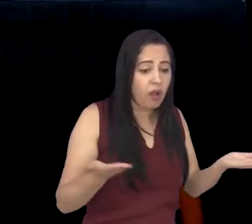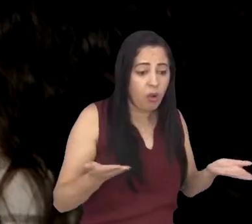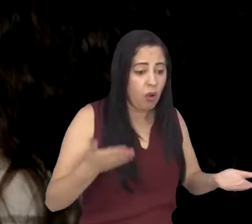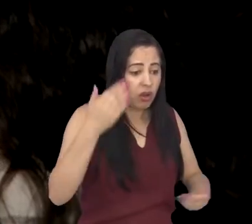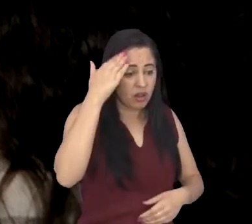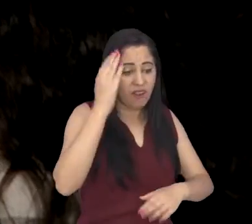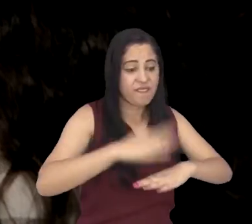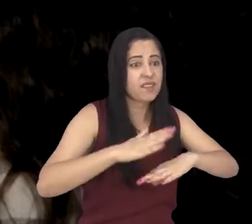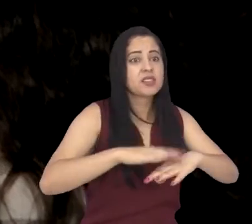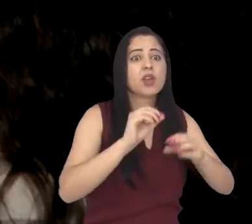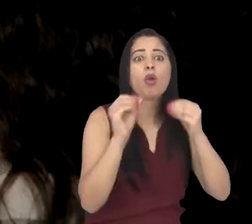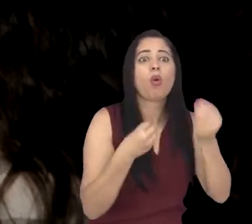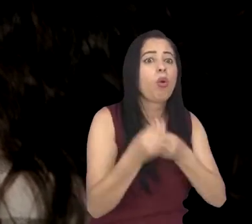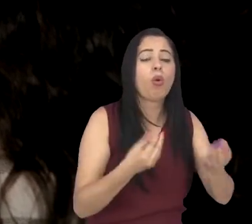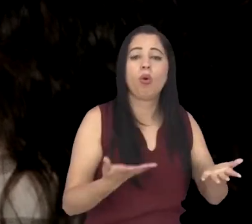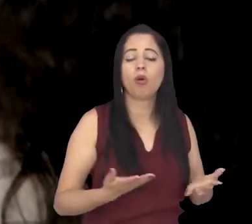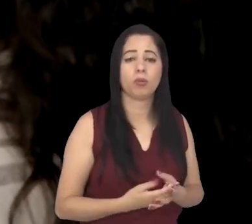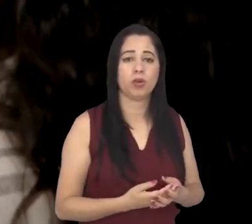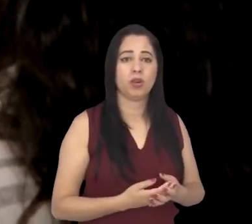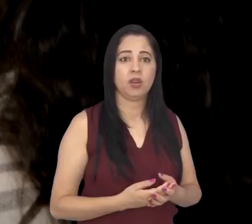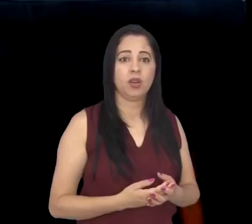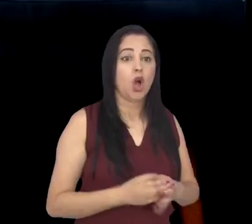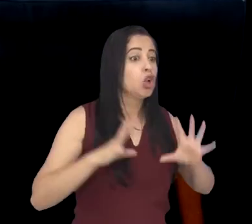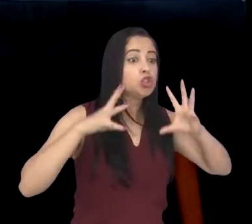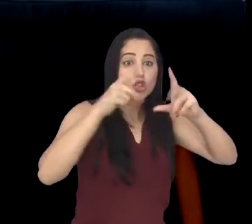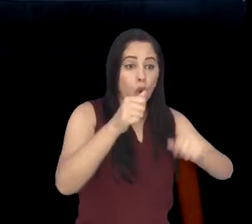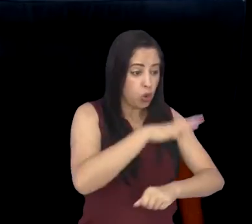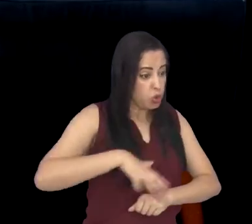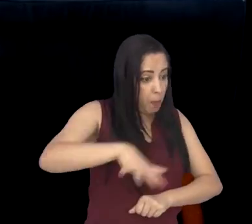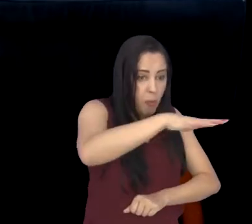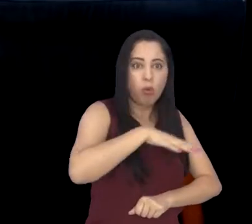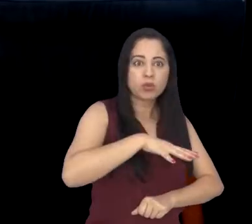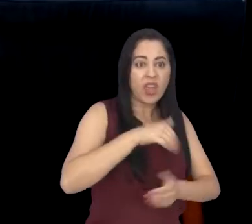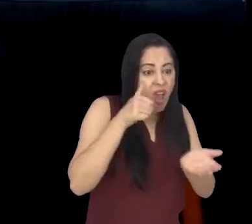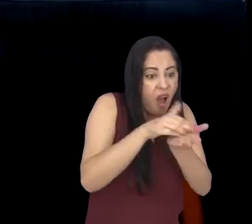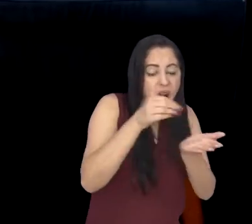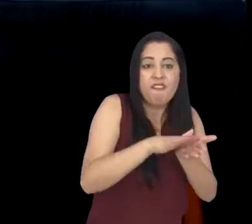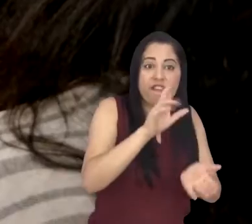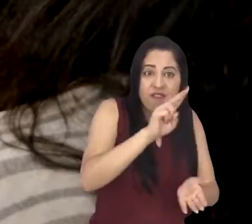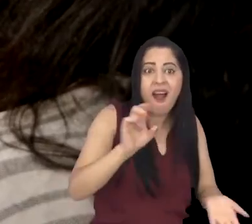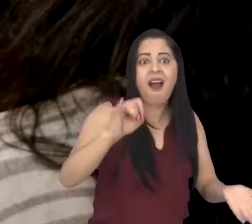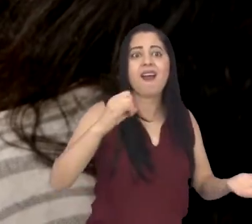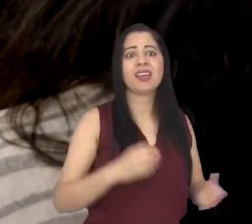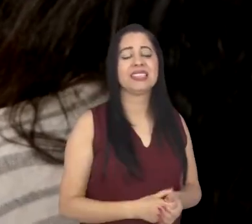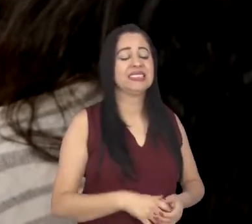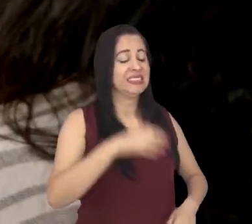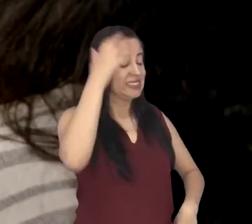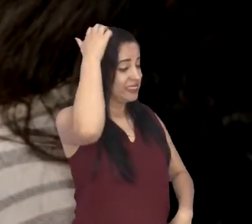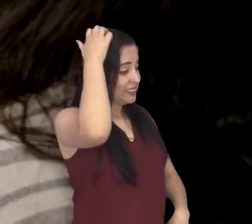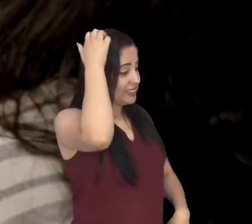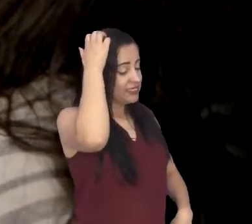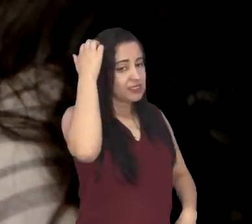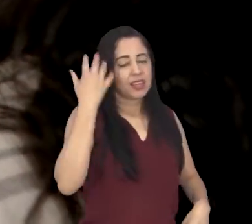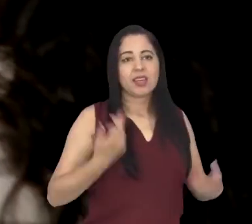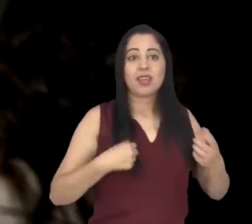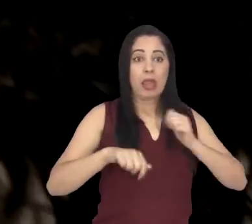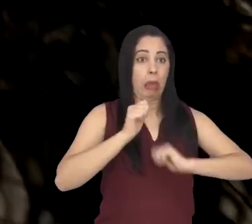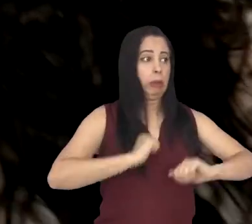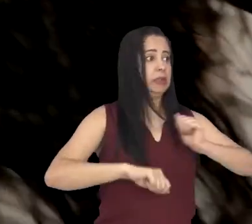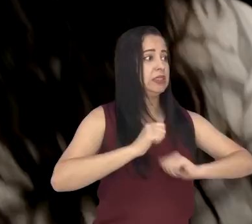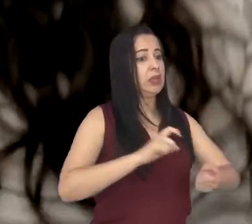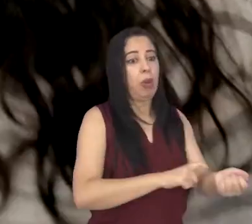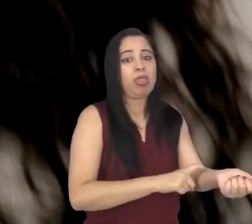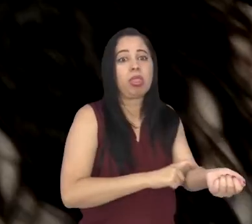aí que não acabamos, nós estamos... Não é você que está demitido. Todo mundo está demitido. Nossa, aí, porque os anunciantes... E eu fiquei desesperado,